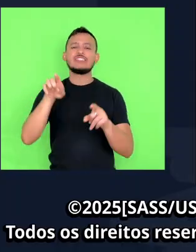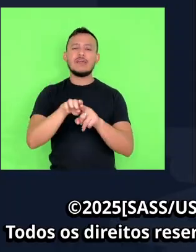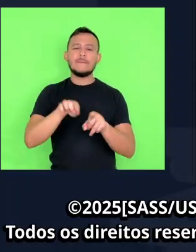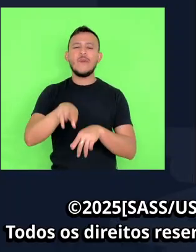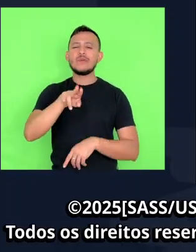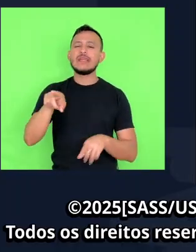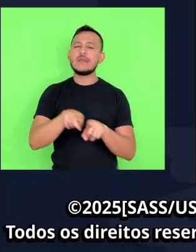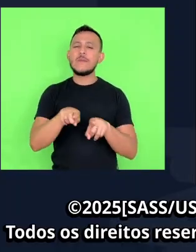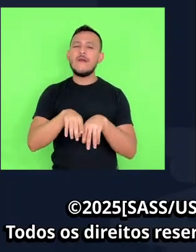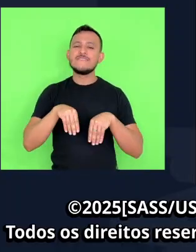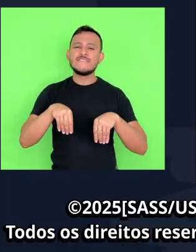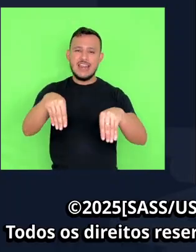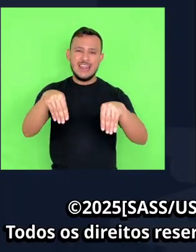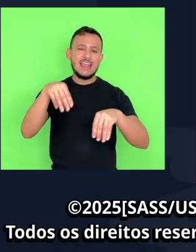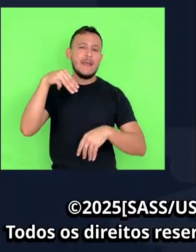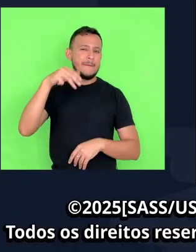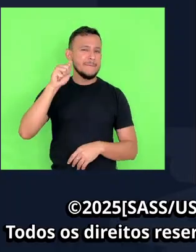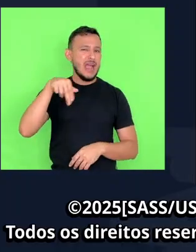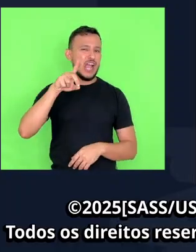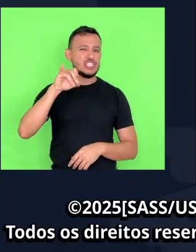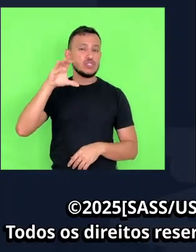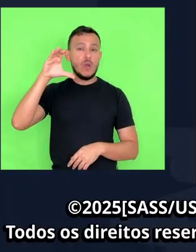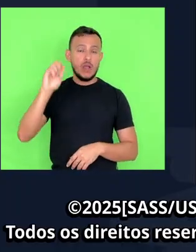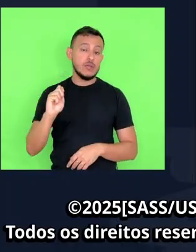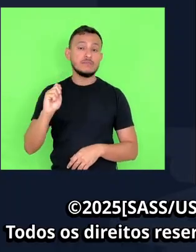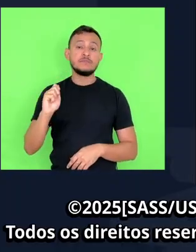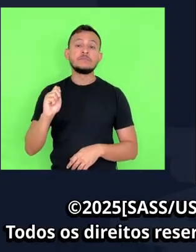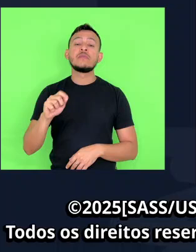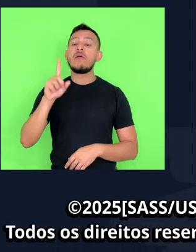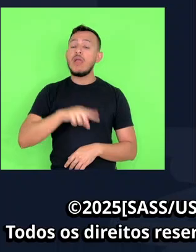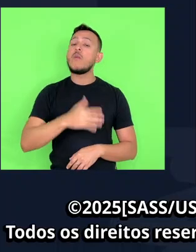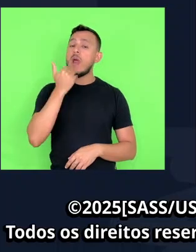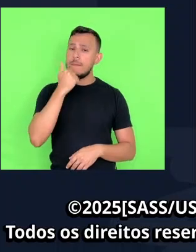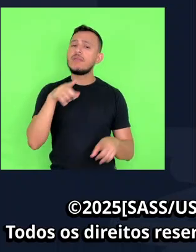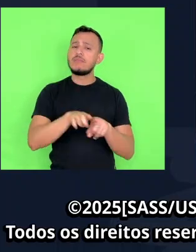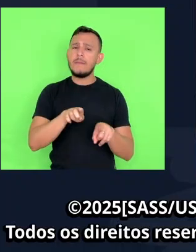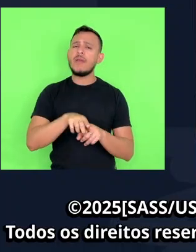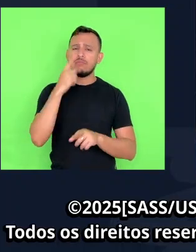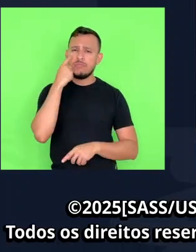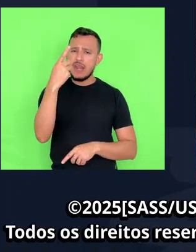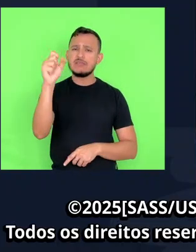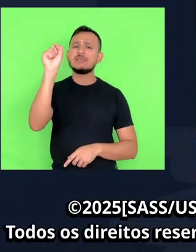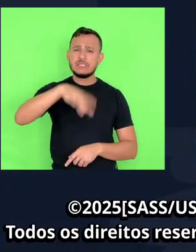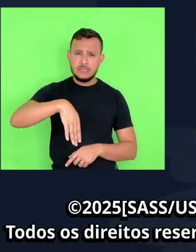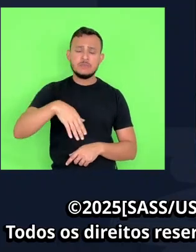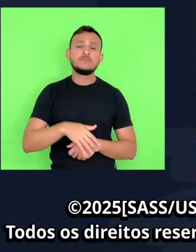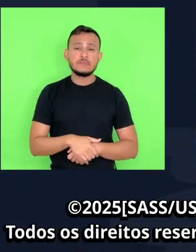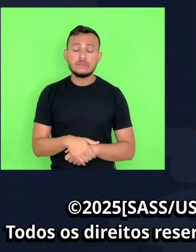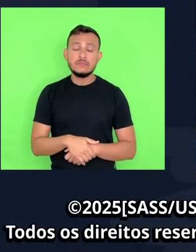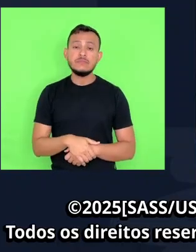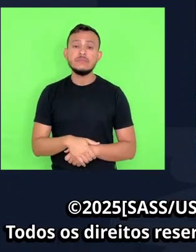como farinha, ela é um alimento interessante, sim. Bom,